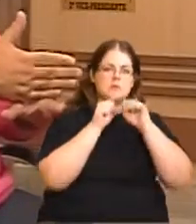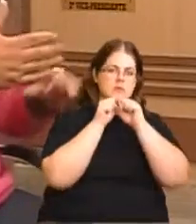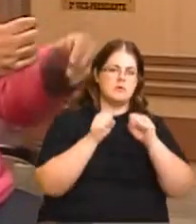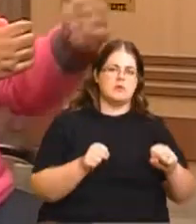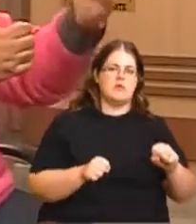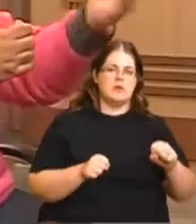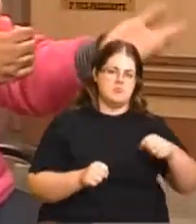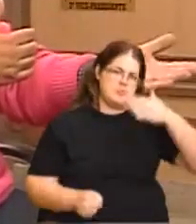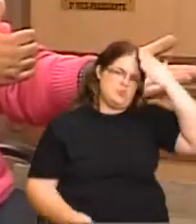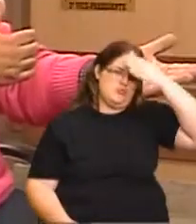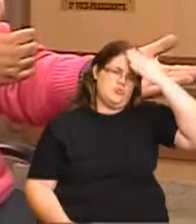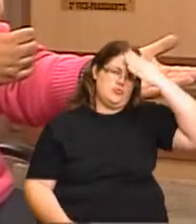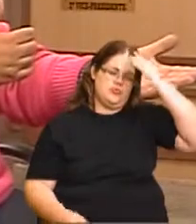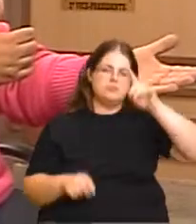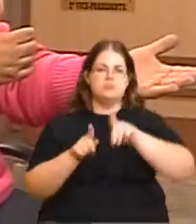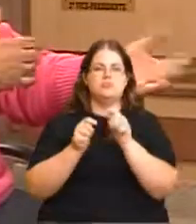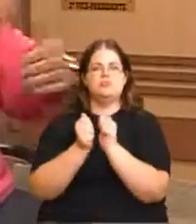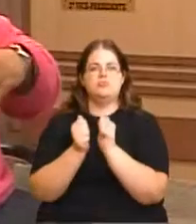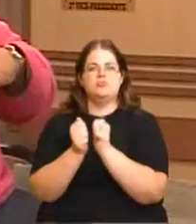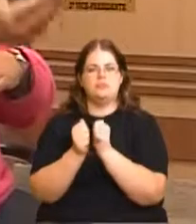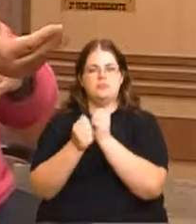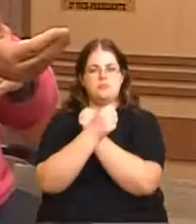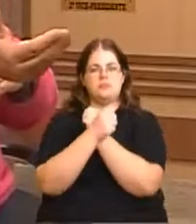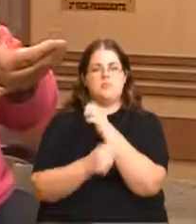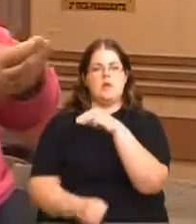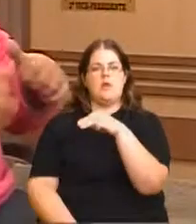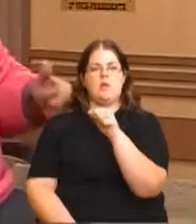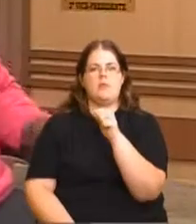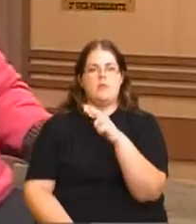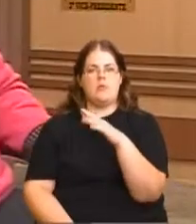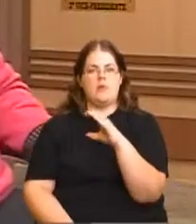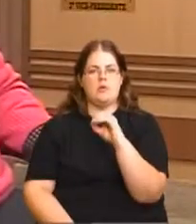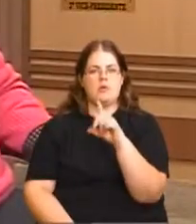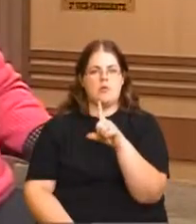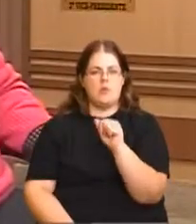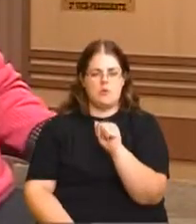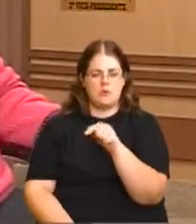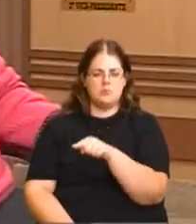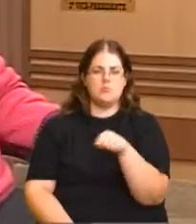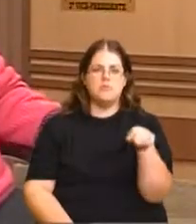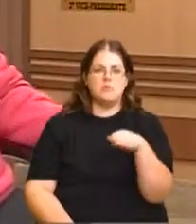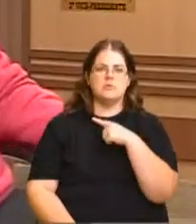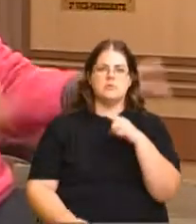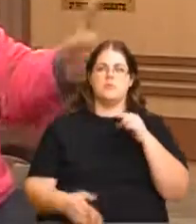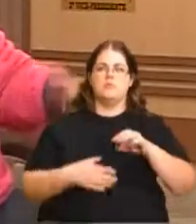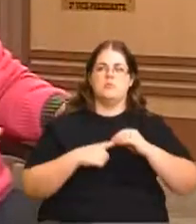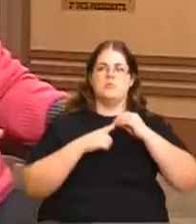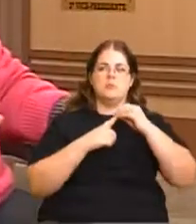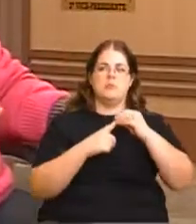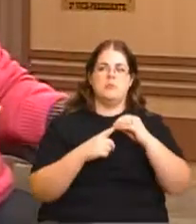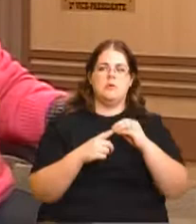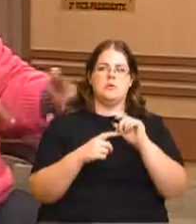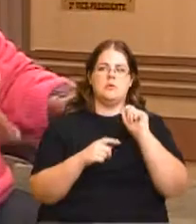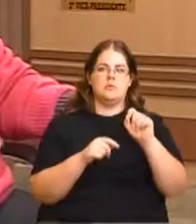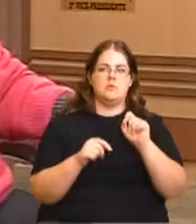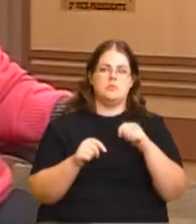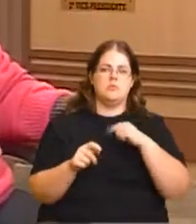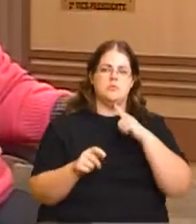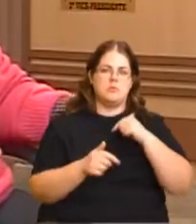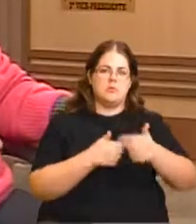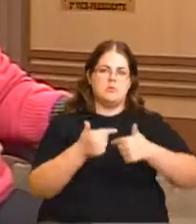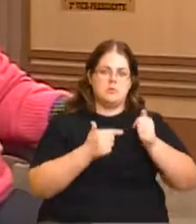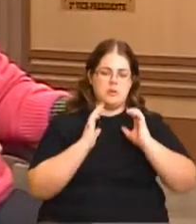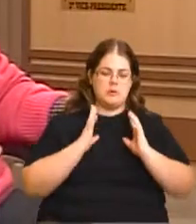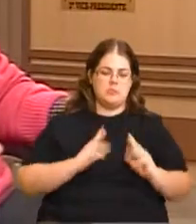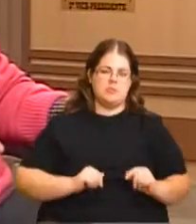secretário Milton, como adjunto o vereador Marcos Ferreira, que acabou assumindo também depois a titularidade, e teve um conceito muito bom